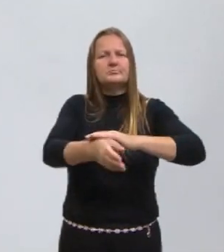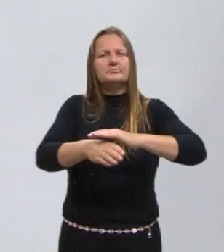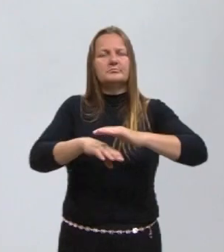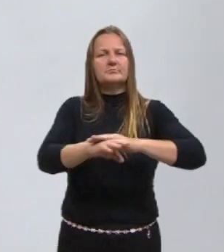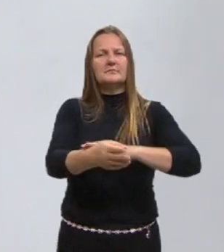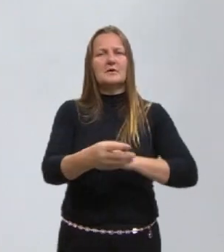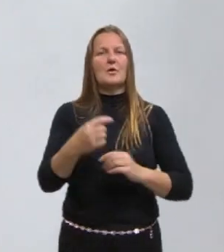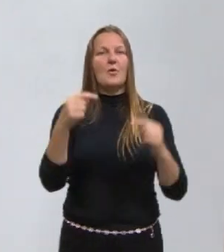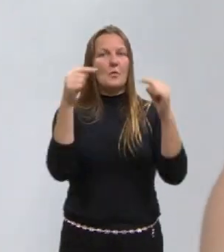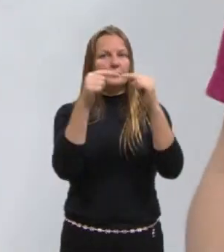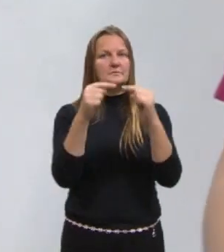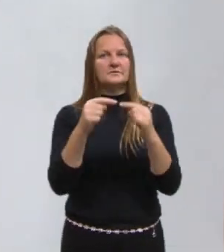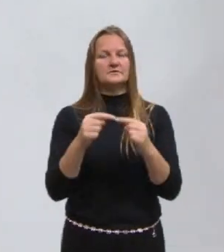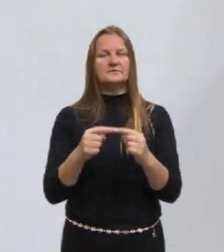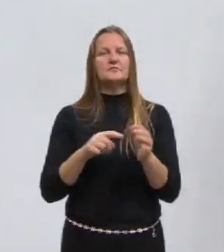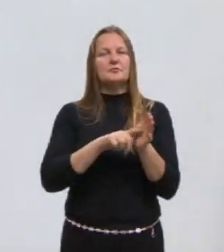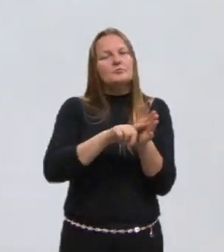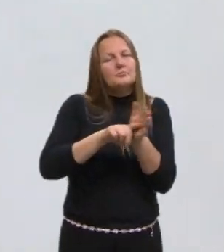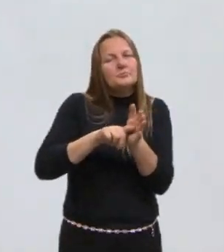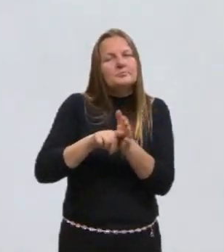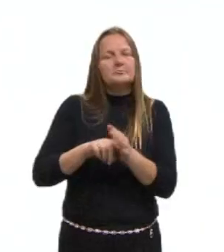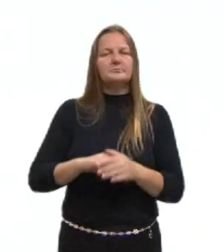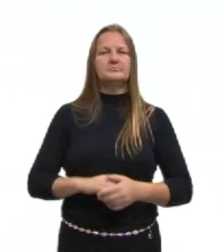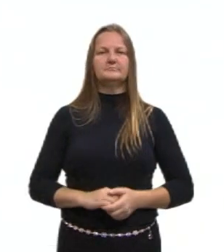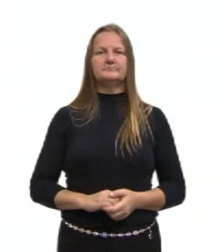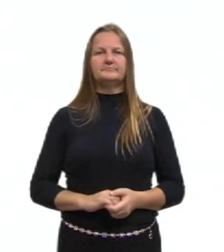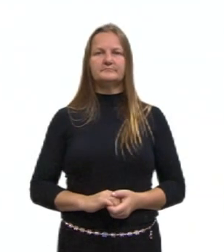o objetivo, né, dessa pesquisa.